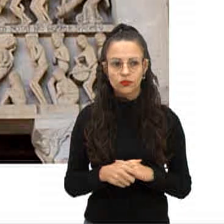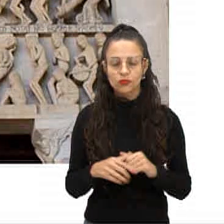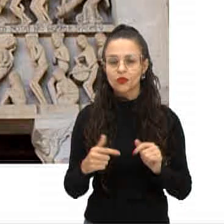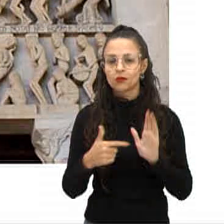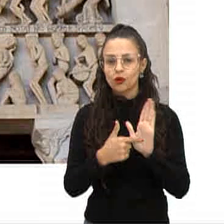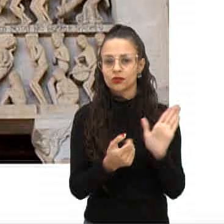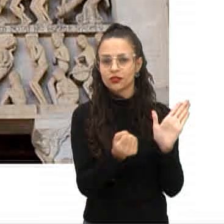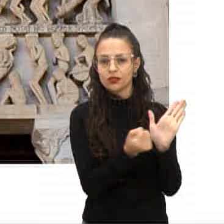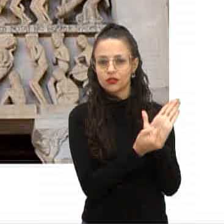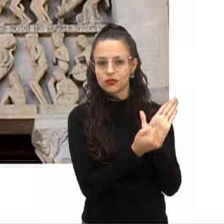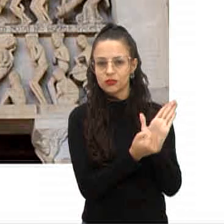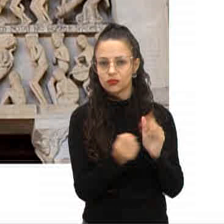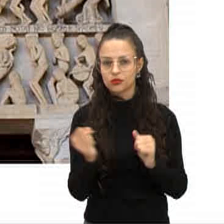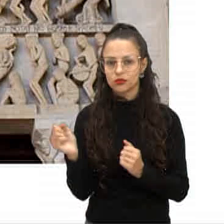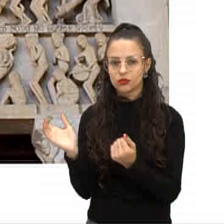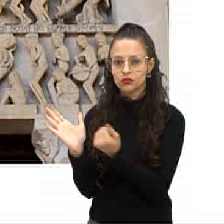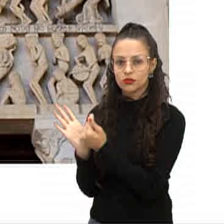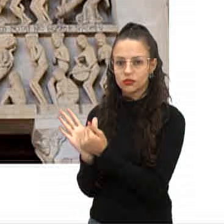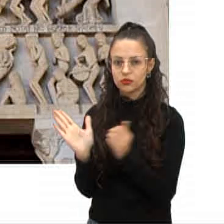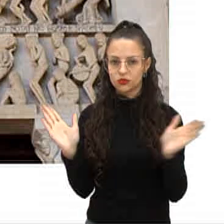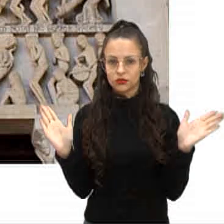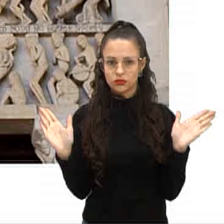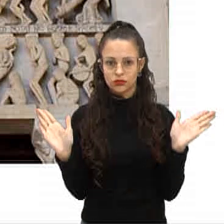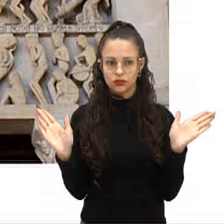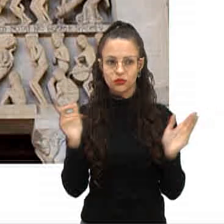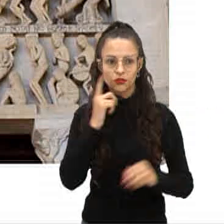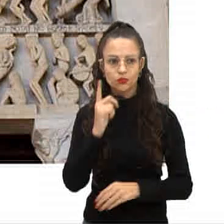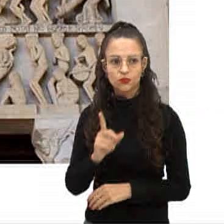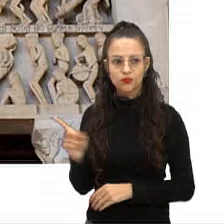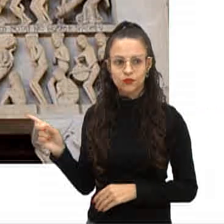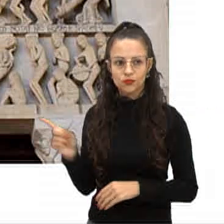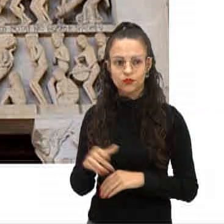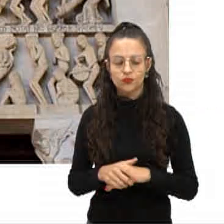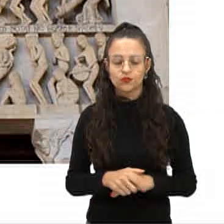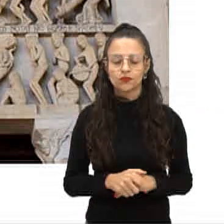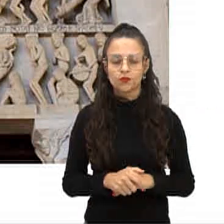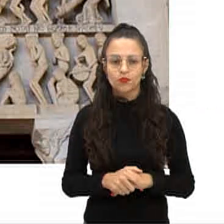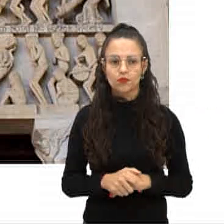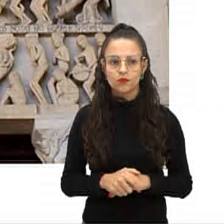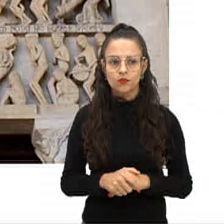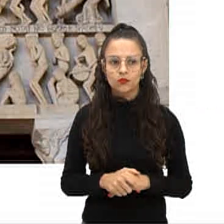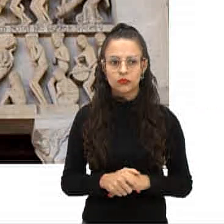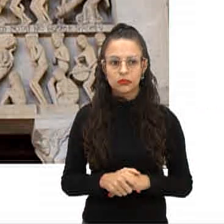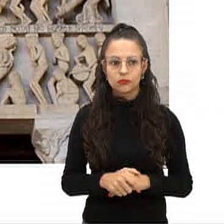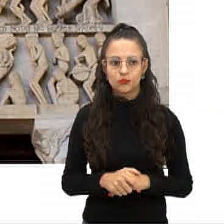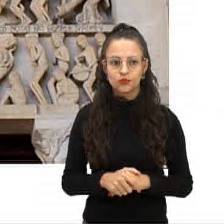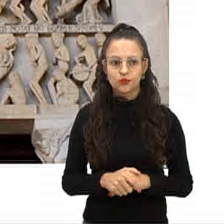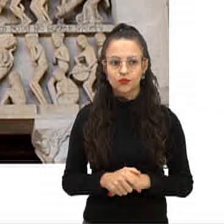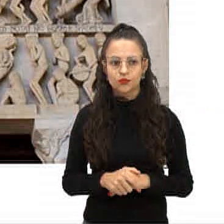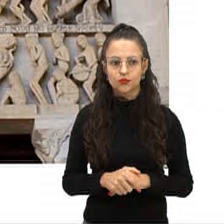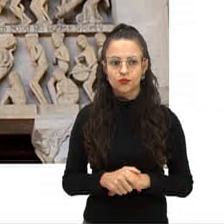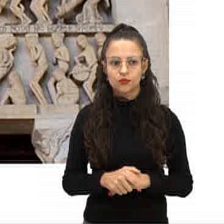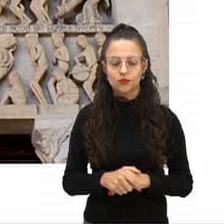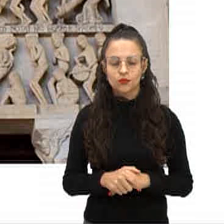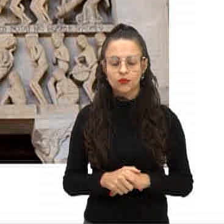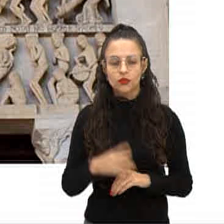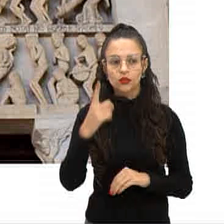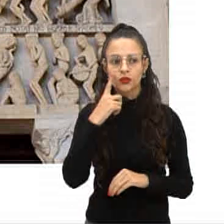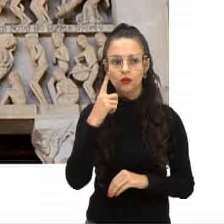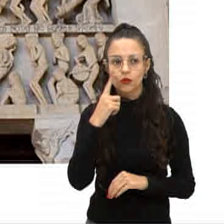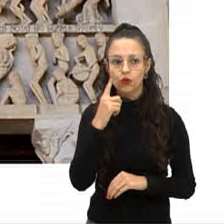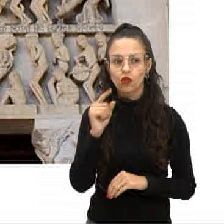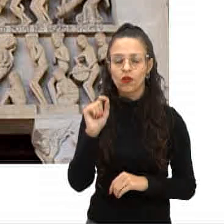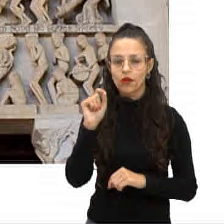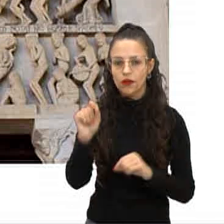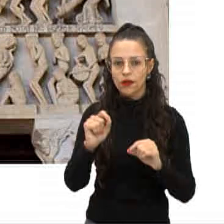chagas, a ideia de sofrimento, ele está com a mão, tá? Paraíso do lado esquerdo do inferno, e embaixo é o purgatório. Então aqui